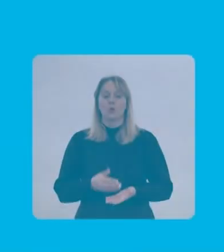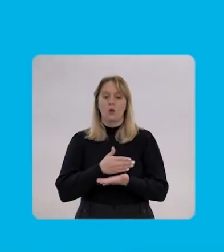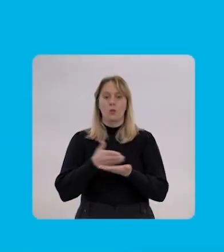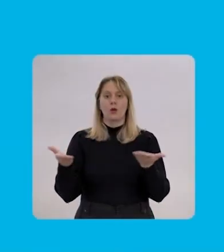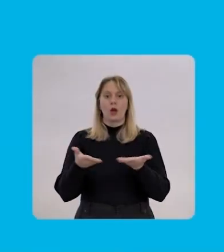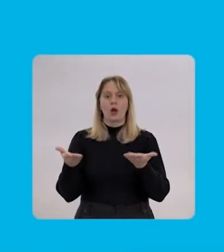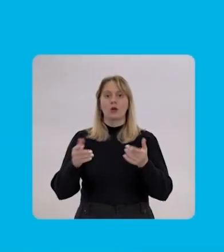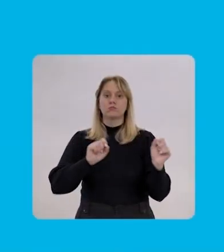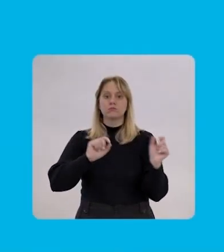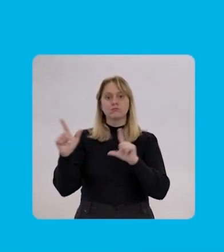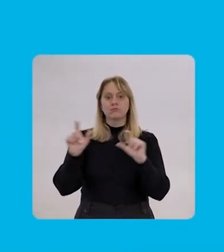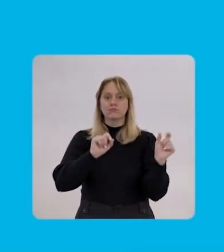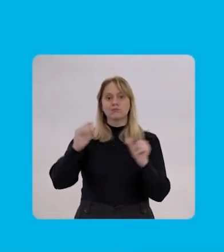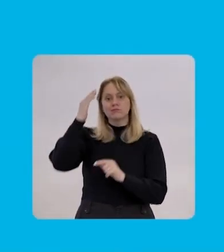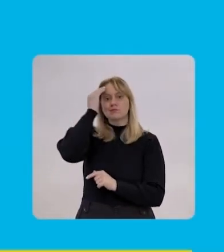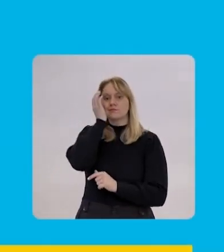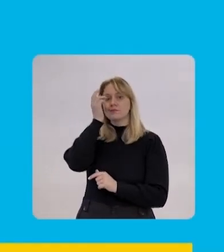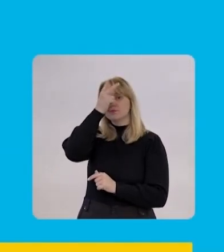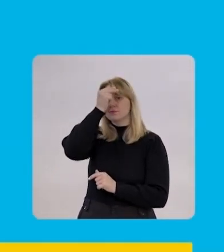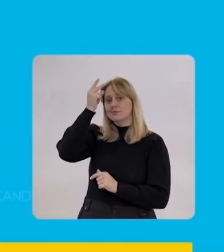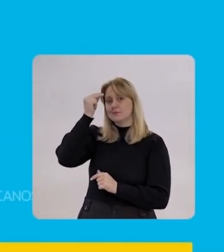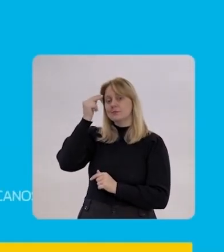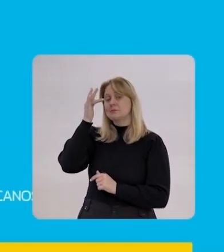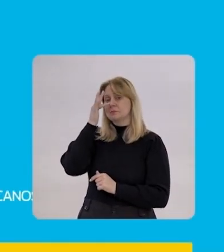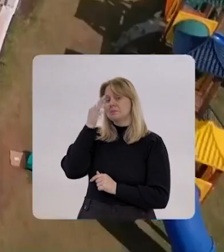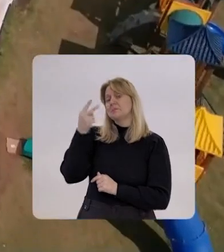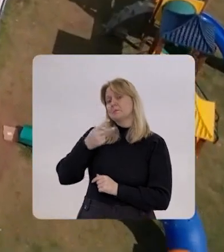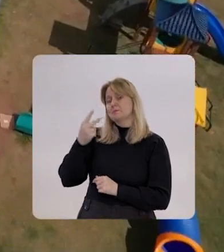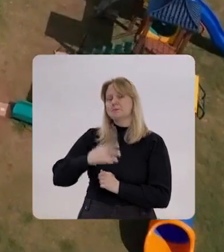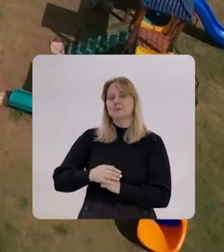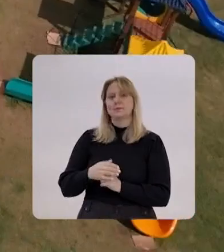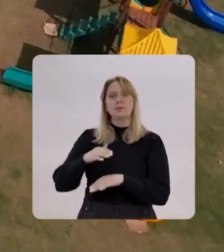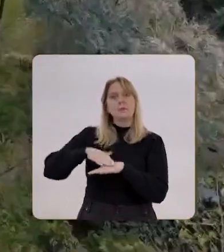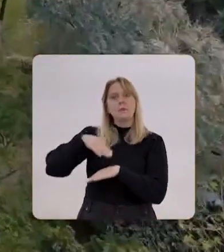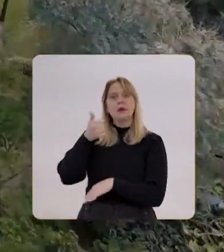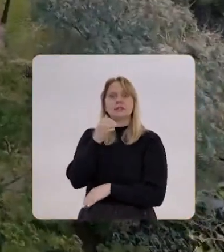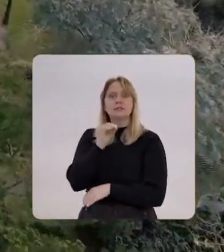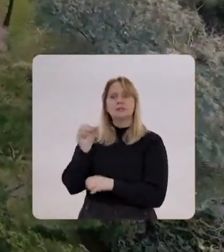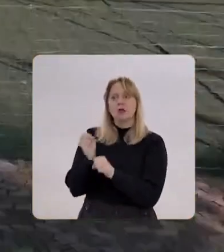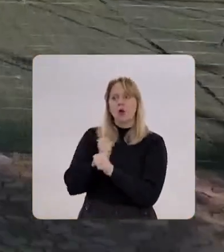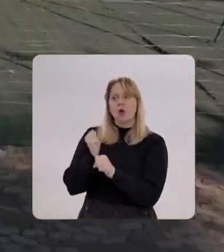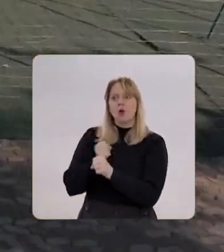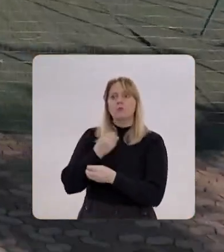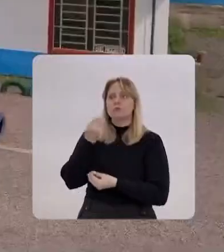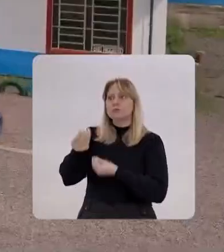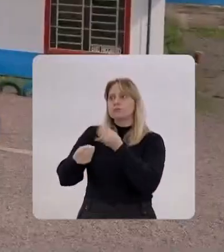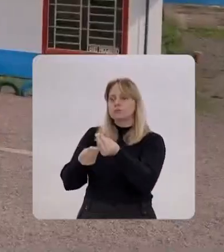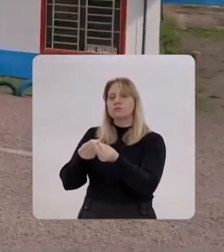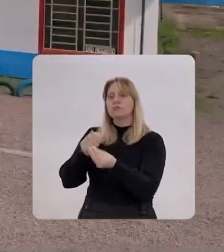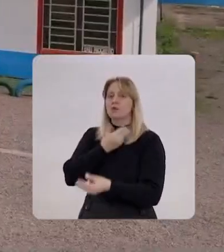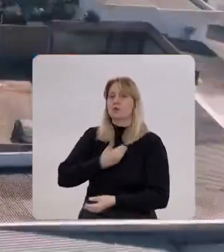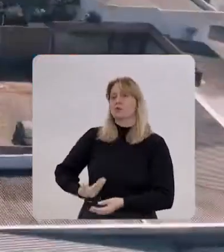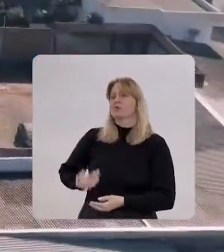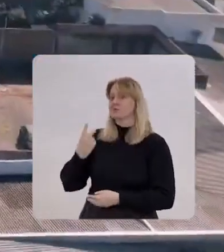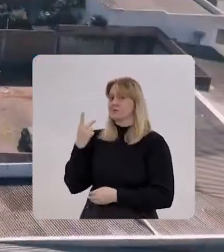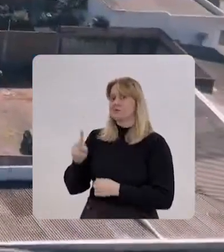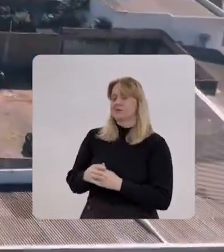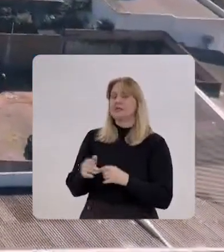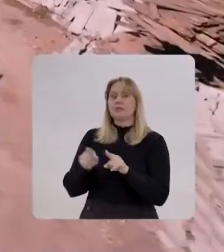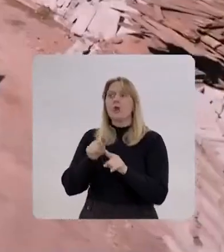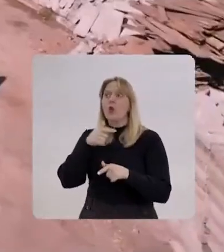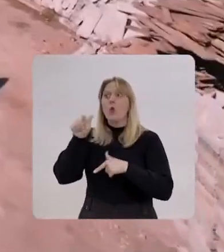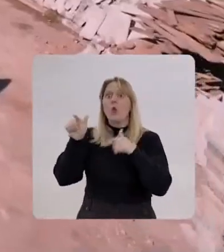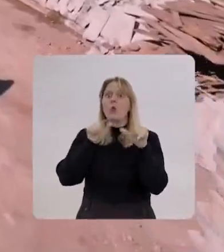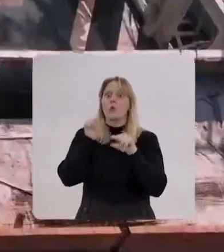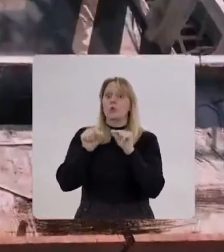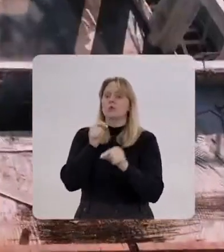Começa agora o programa Helena Prefeita Fabiano Vice. Foram mais de 100 obras entregues no governo Helena, além de diversas outras